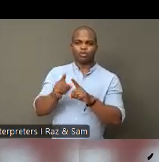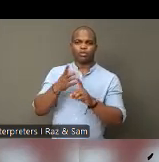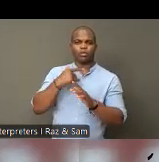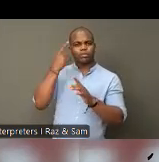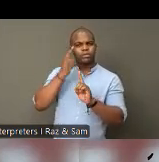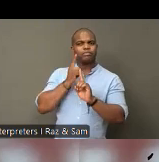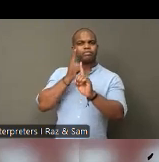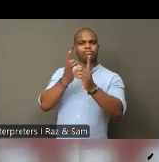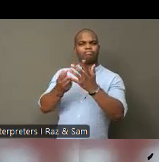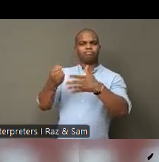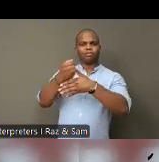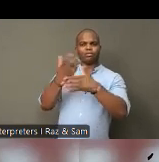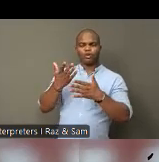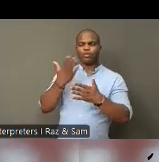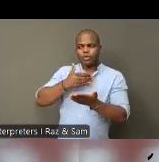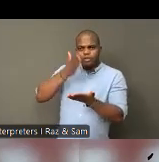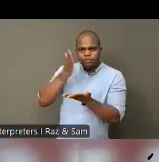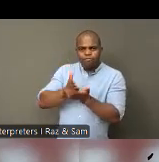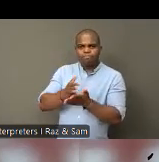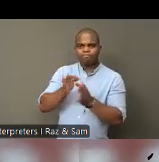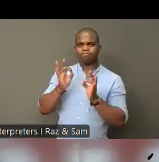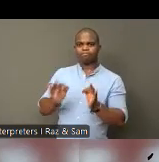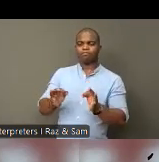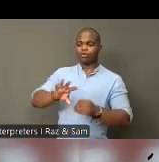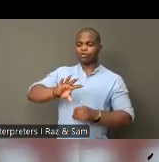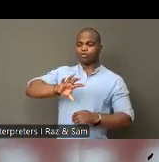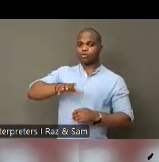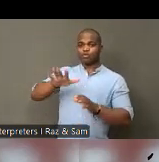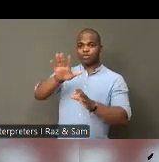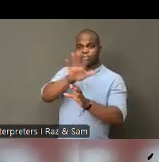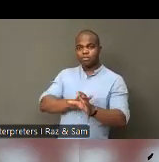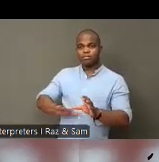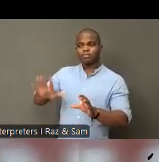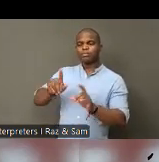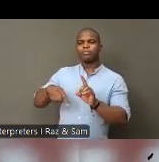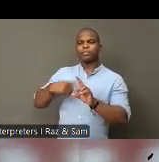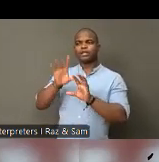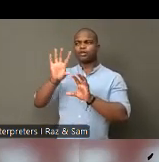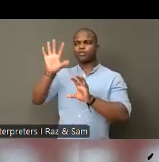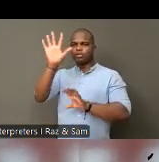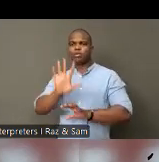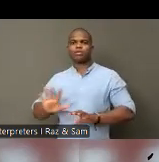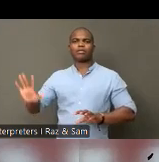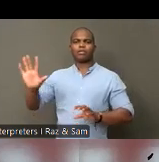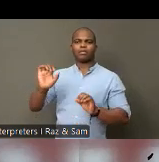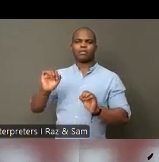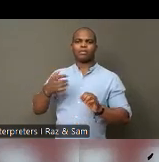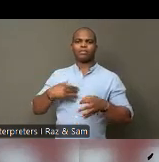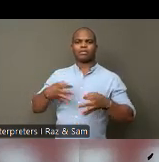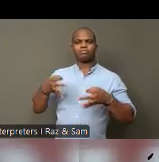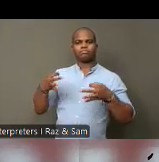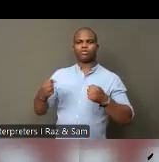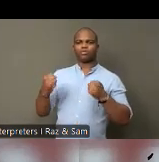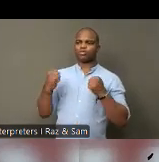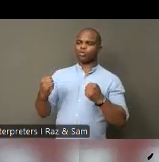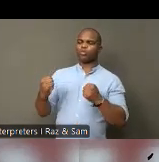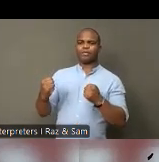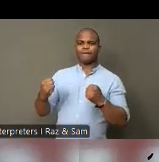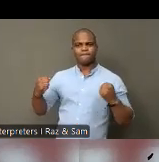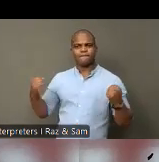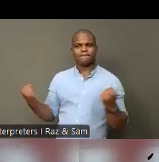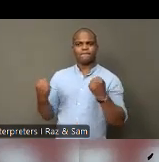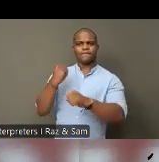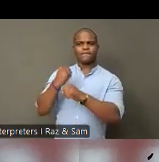que nós temos ações mais fortes. Nós também temos de priorizar a vigilância das doenças e certificar que nós podemos